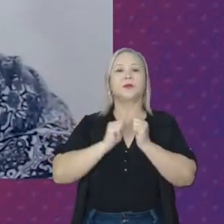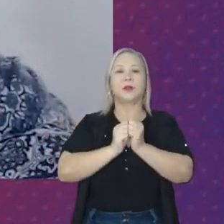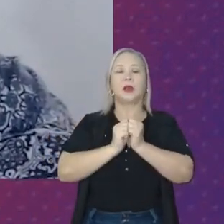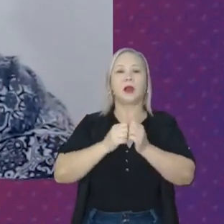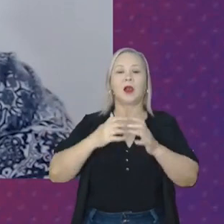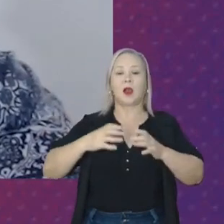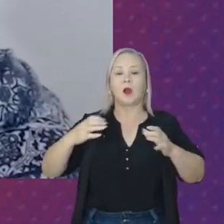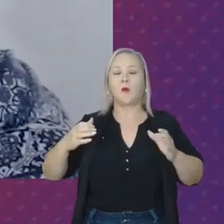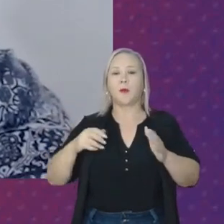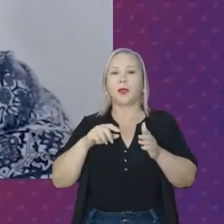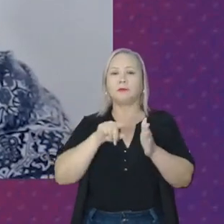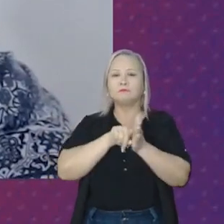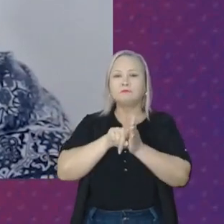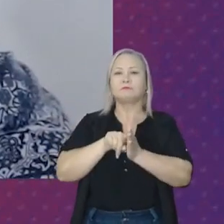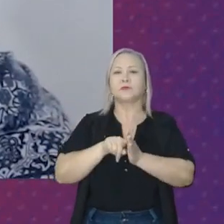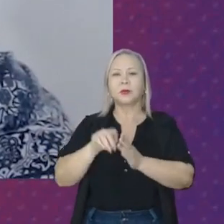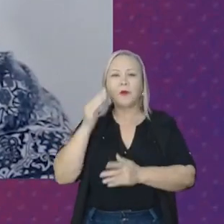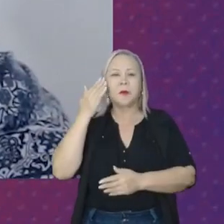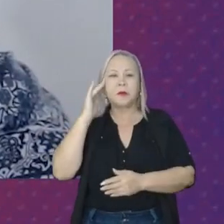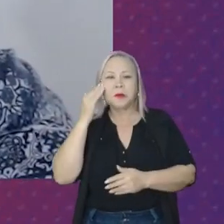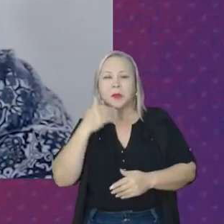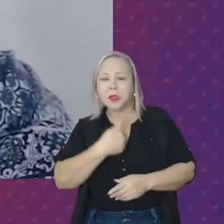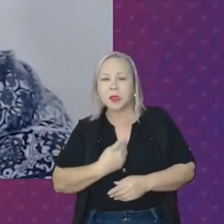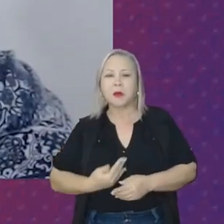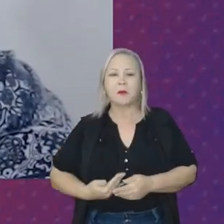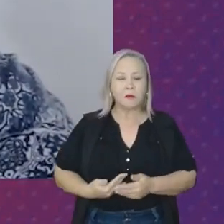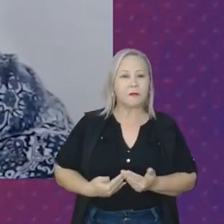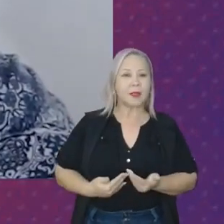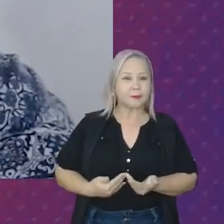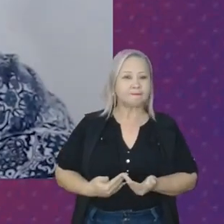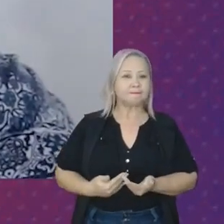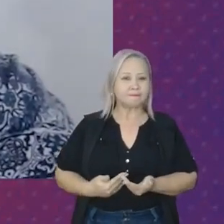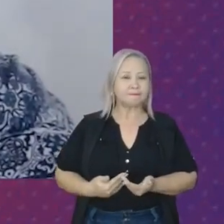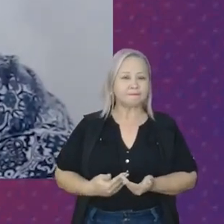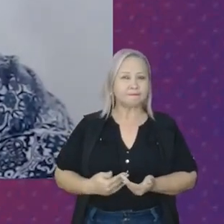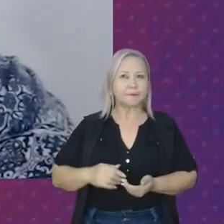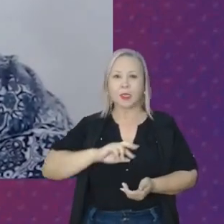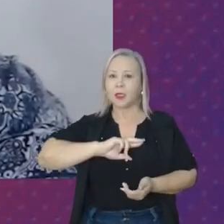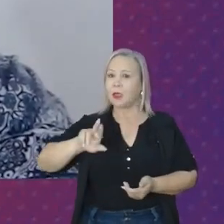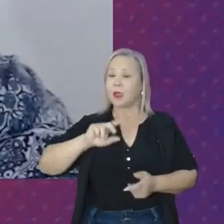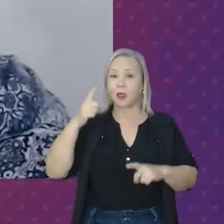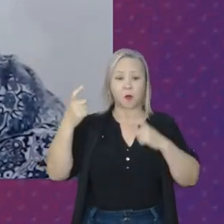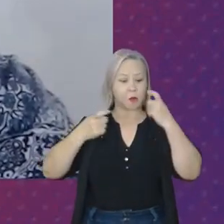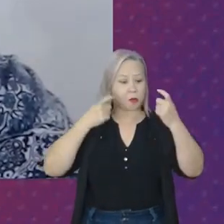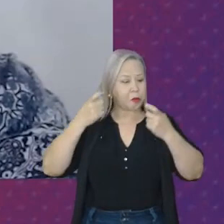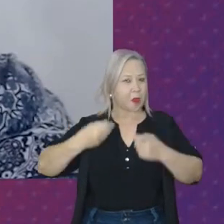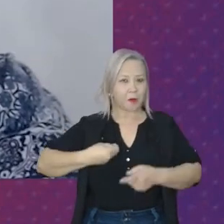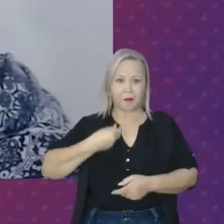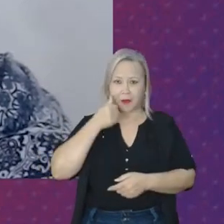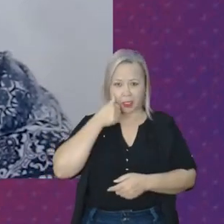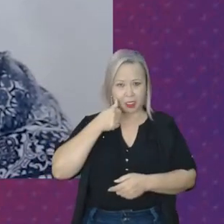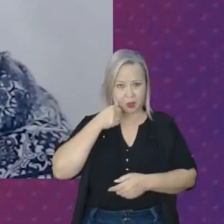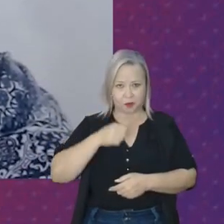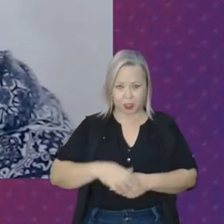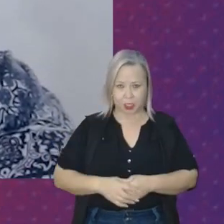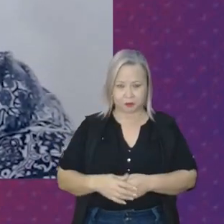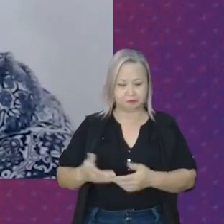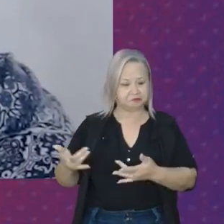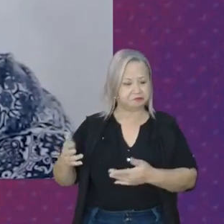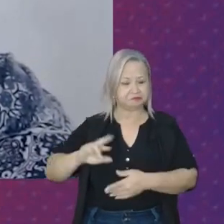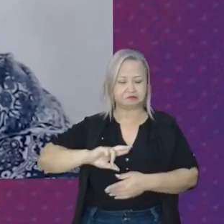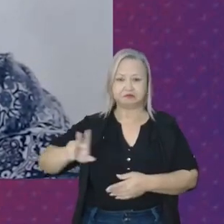desses índices, a gente vai entender que é um governo que não se preocupava com a vida das mulheres, né, que não